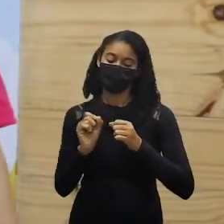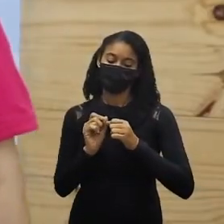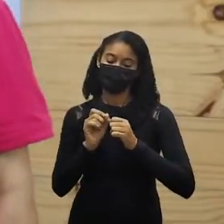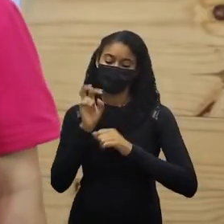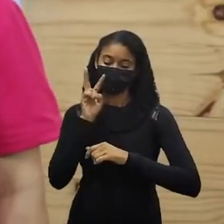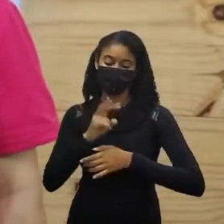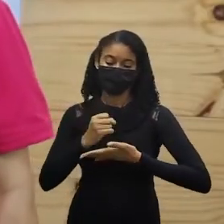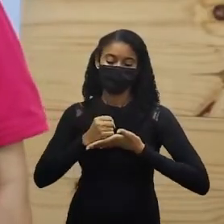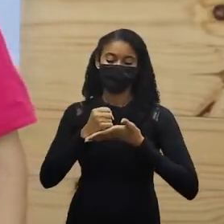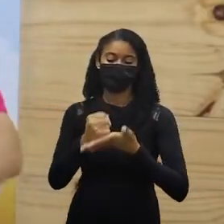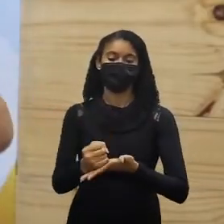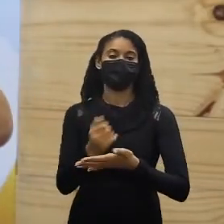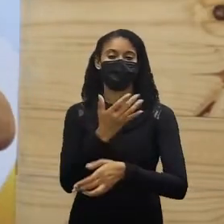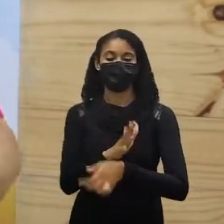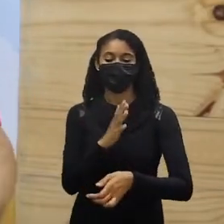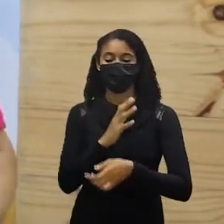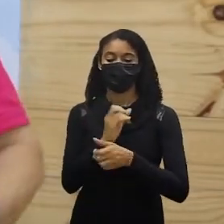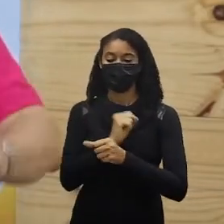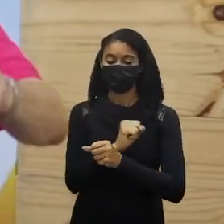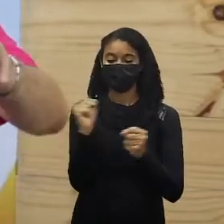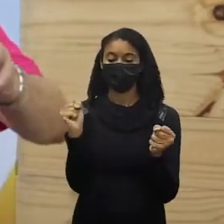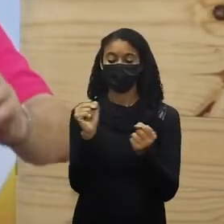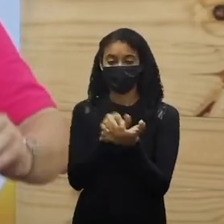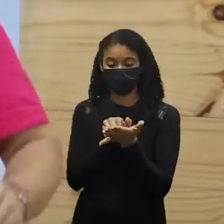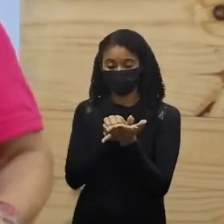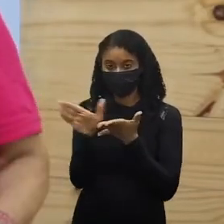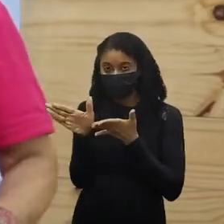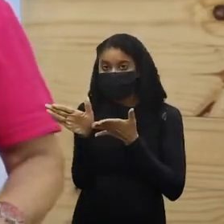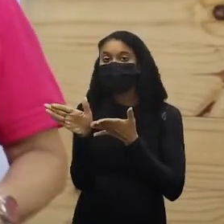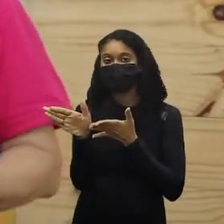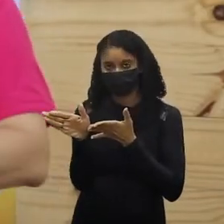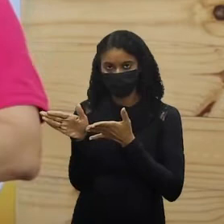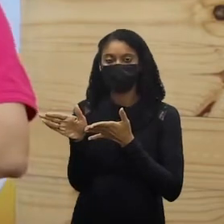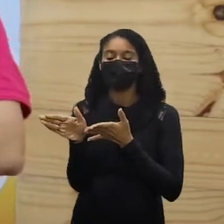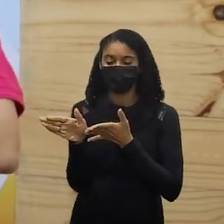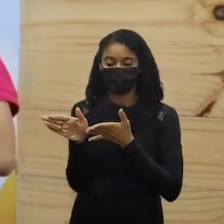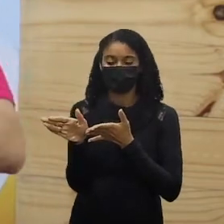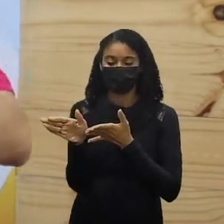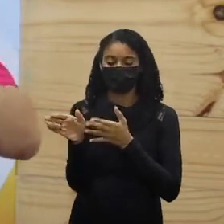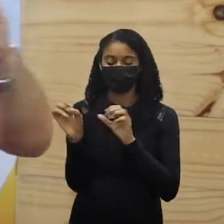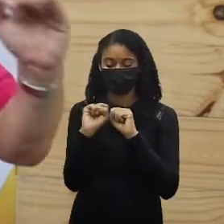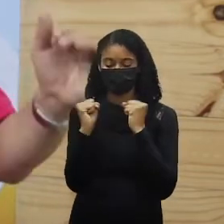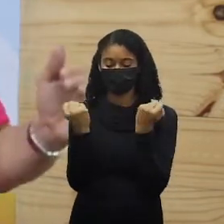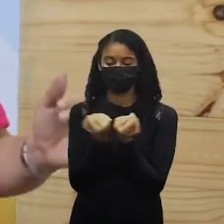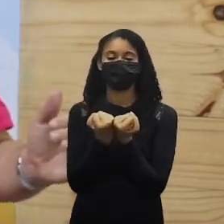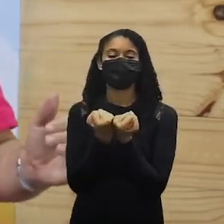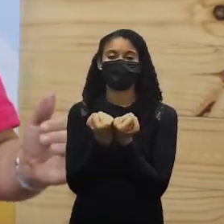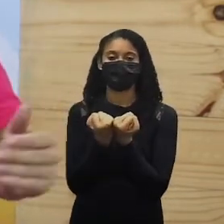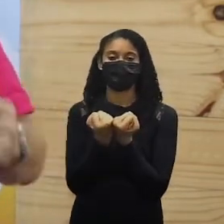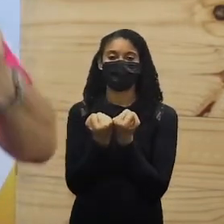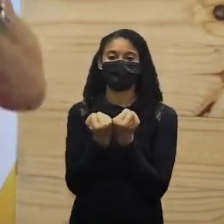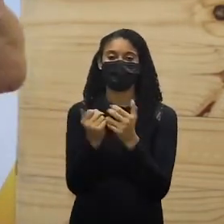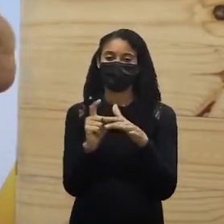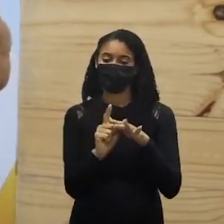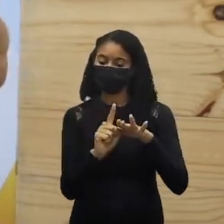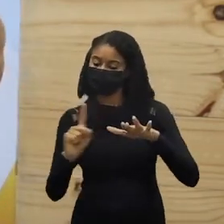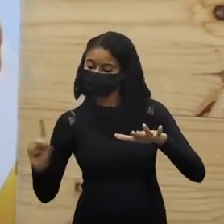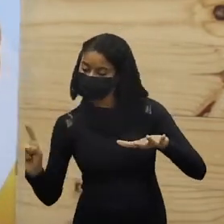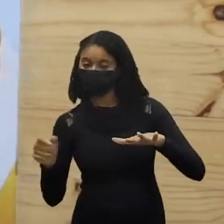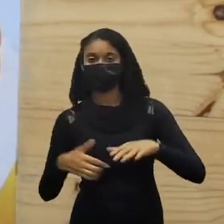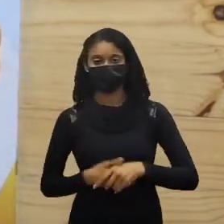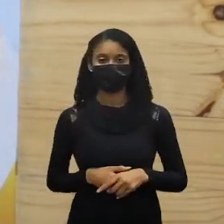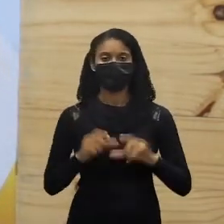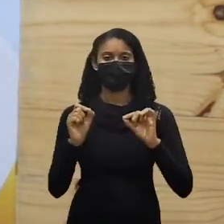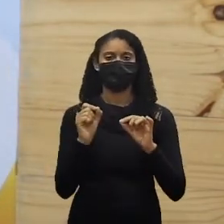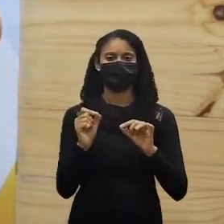bem atenção aqui? Preconceito, exclusão social, tudo isso é contra a democracia, ferir o respeito